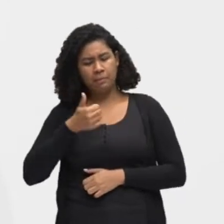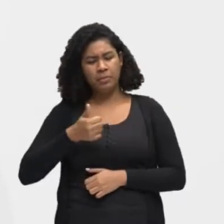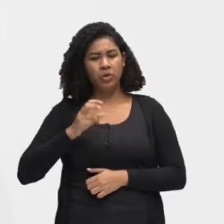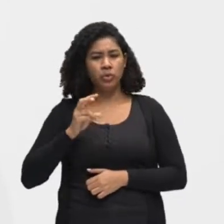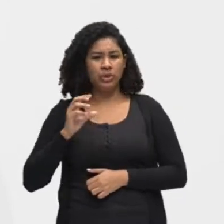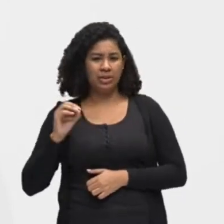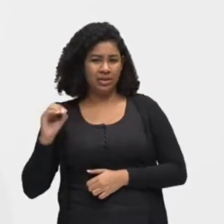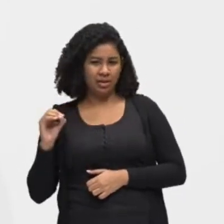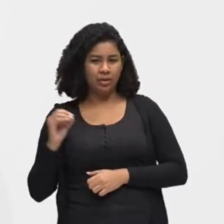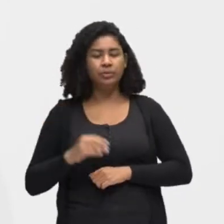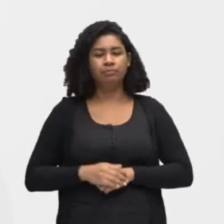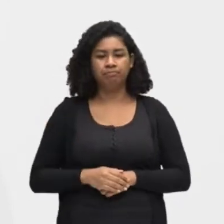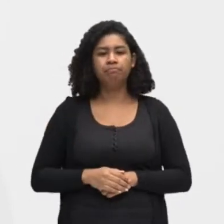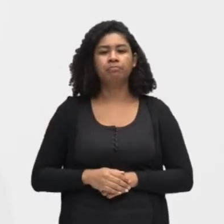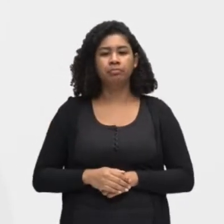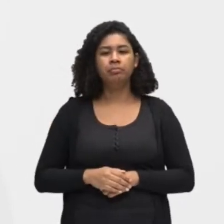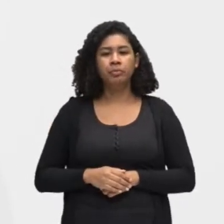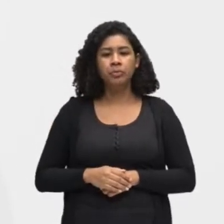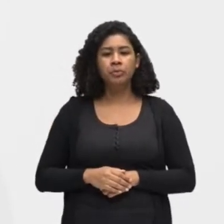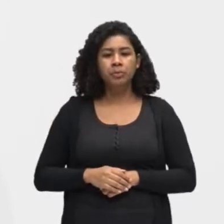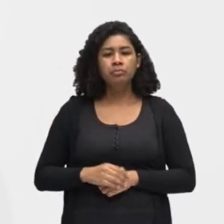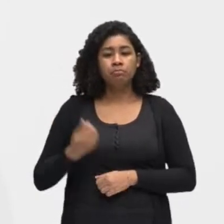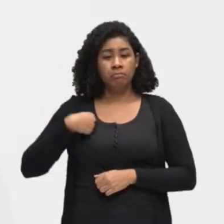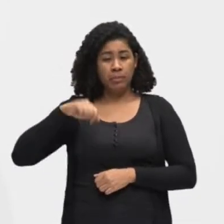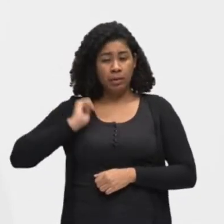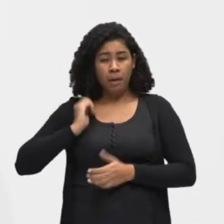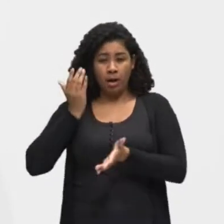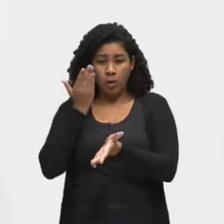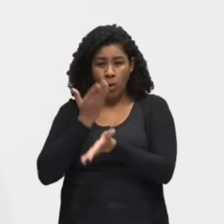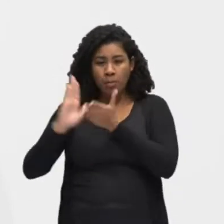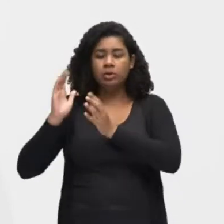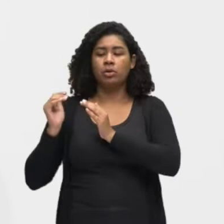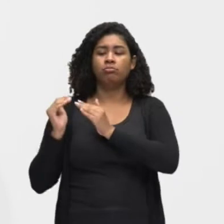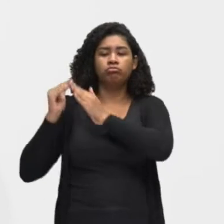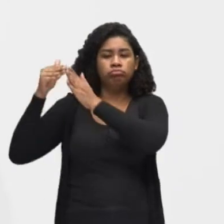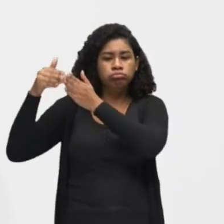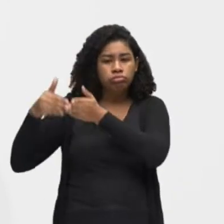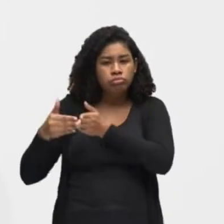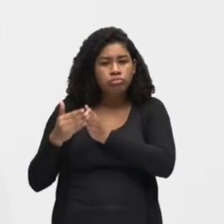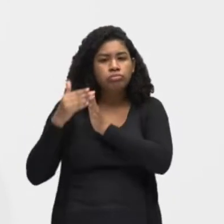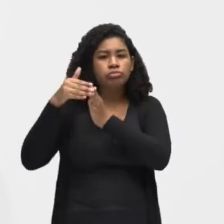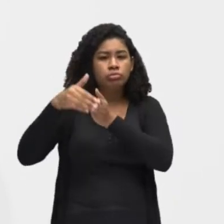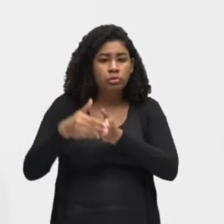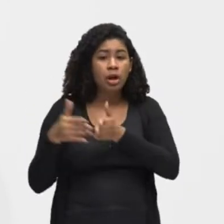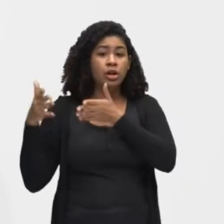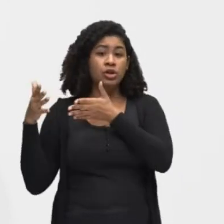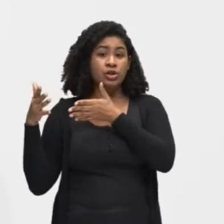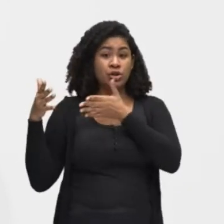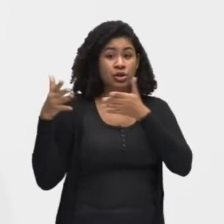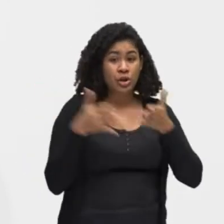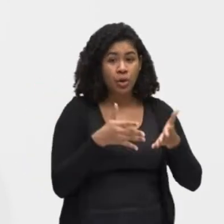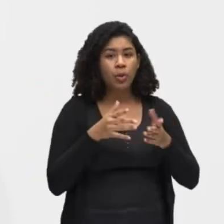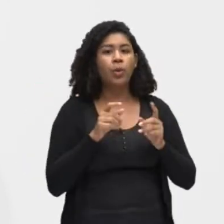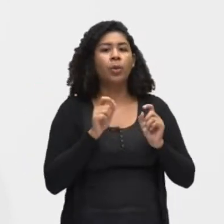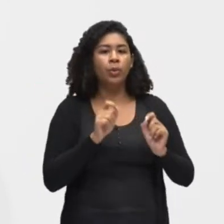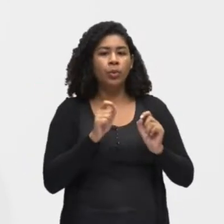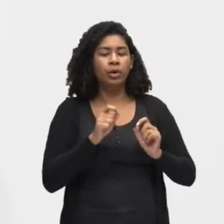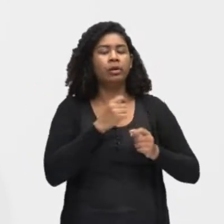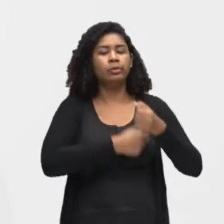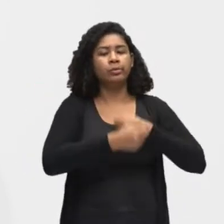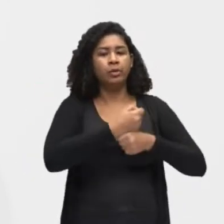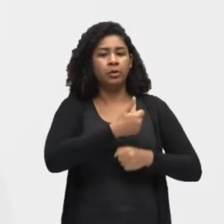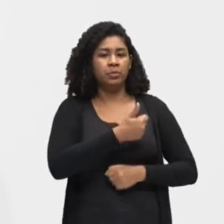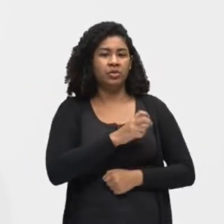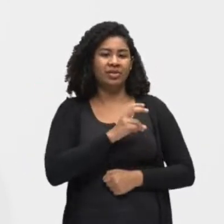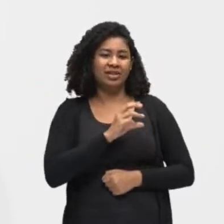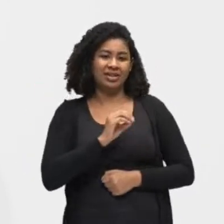Pinzon saiu da Espanha em 1499, chegando às costas brasileiras no início de 1500. Algum tempo depois